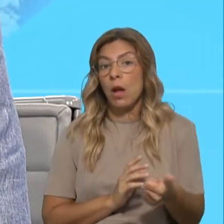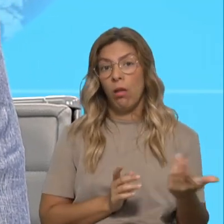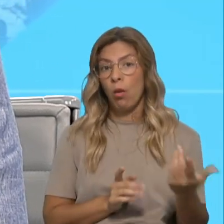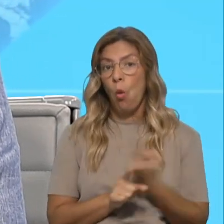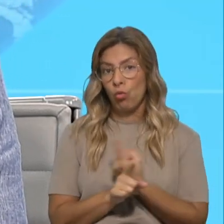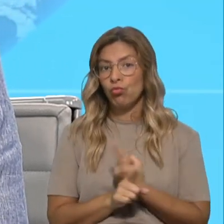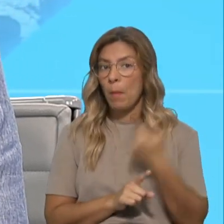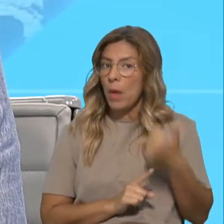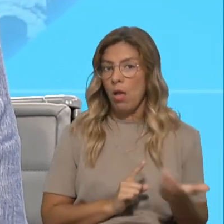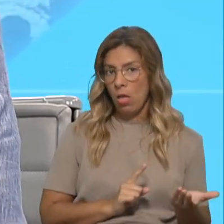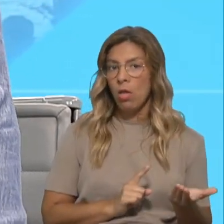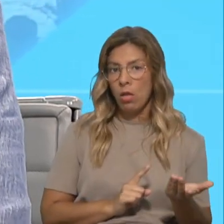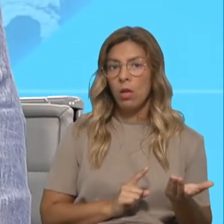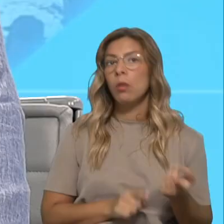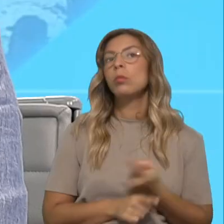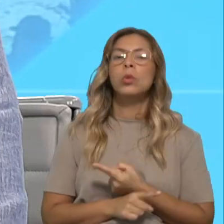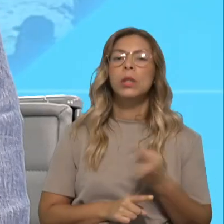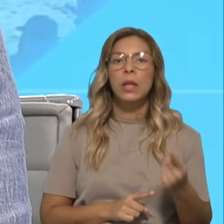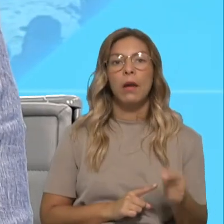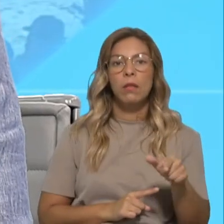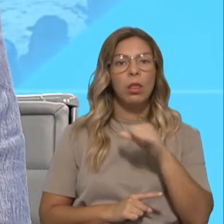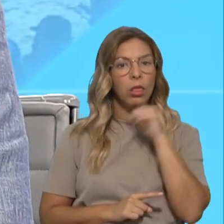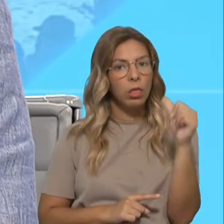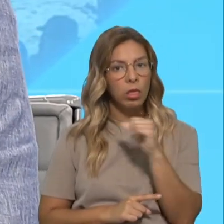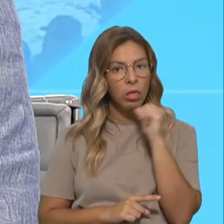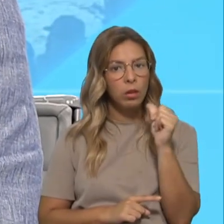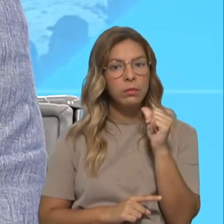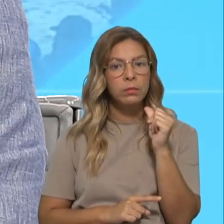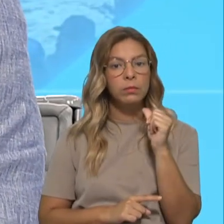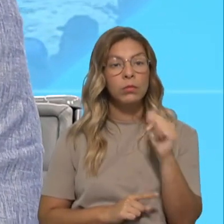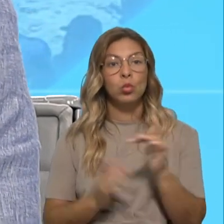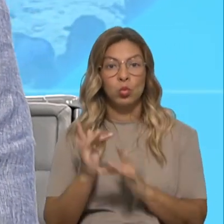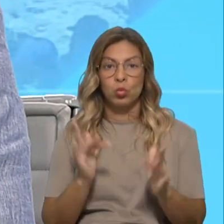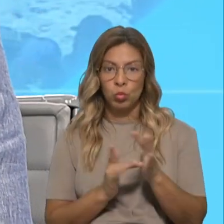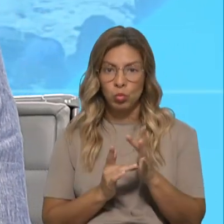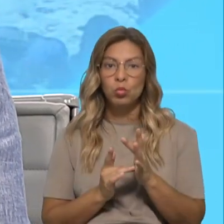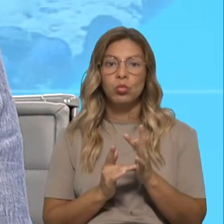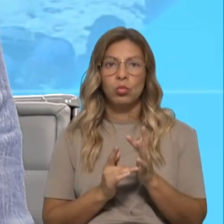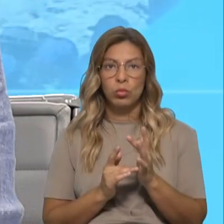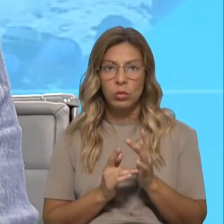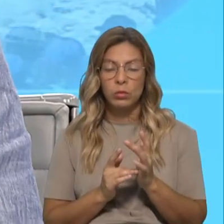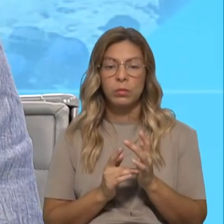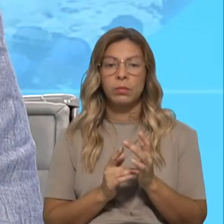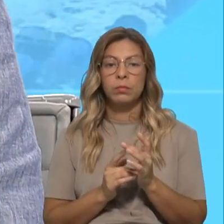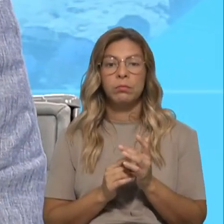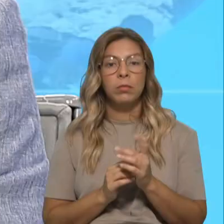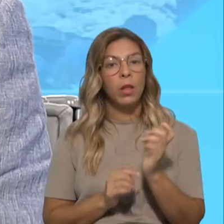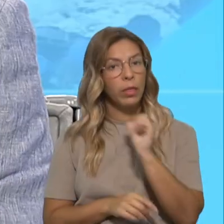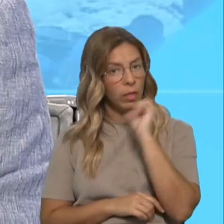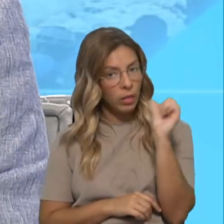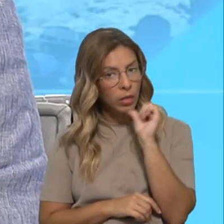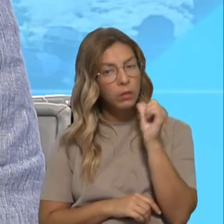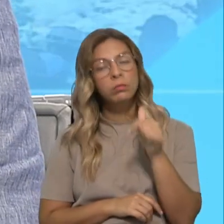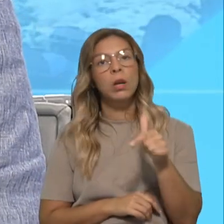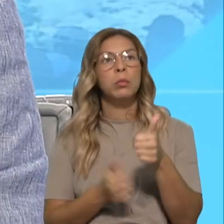Basicamente, o mandamento para o político de Jesus Cristo é: faz o bem. Faz o bem comum. Faz o bem para